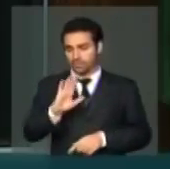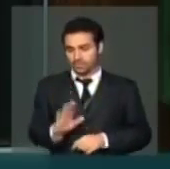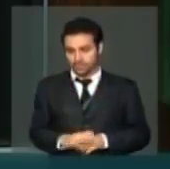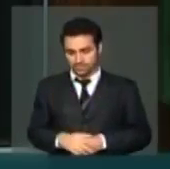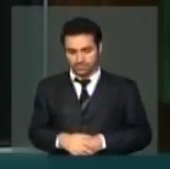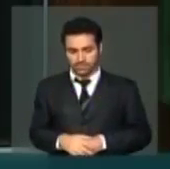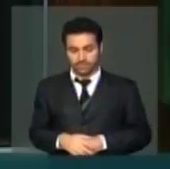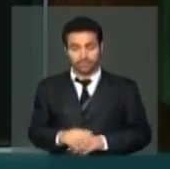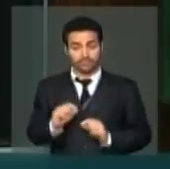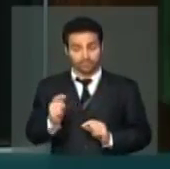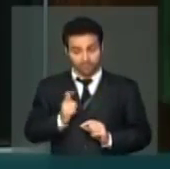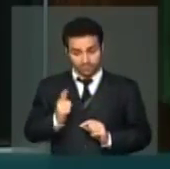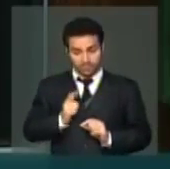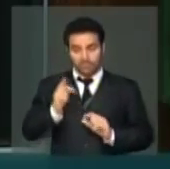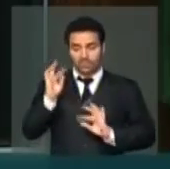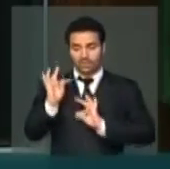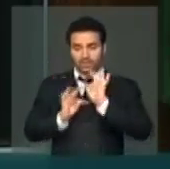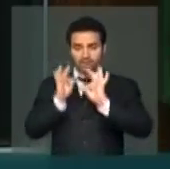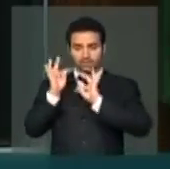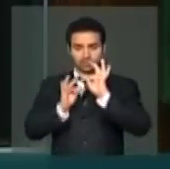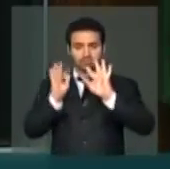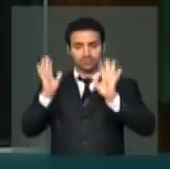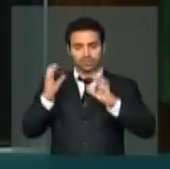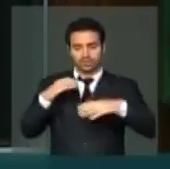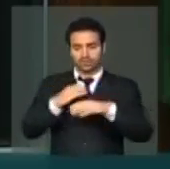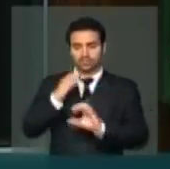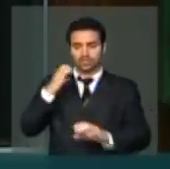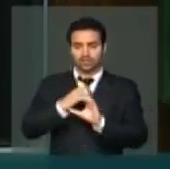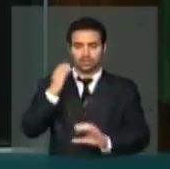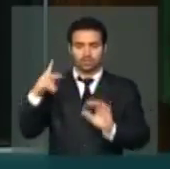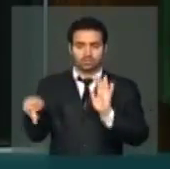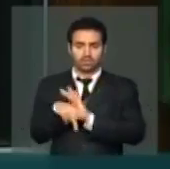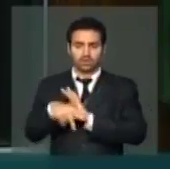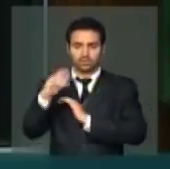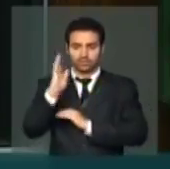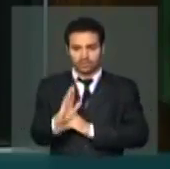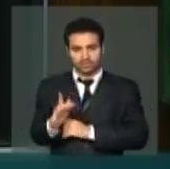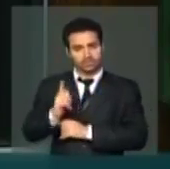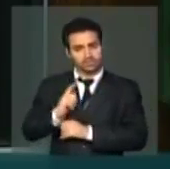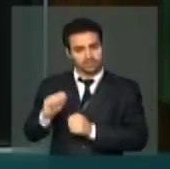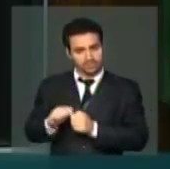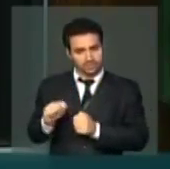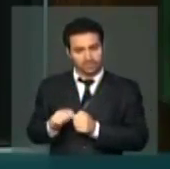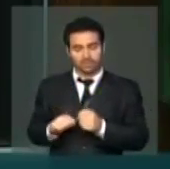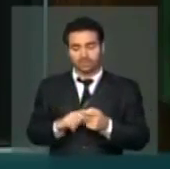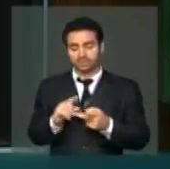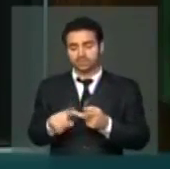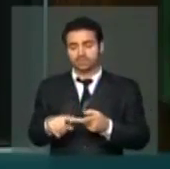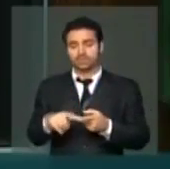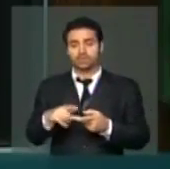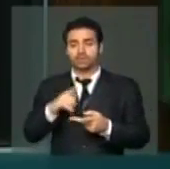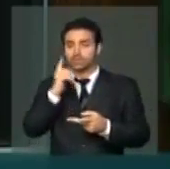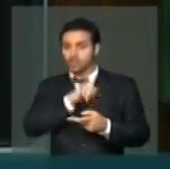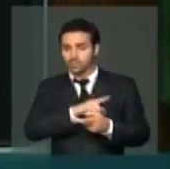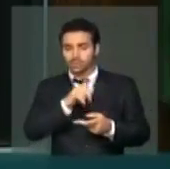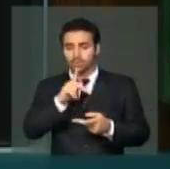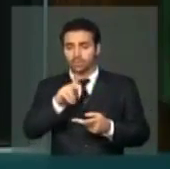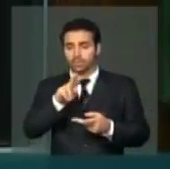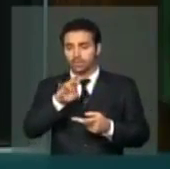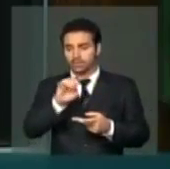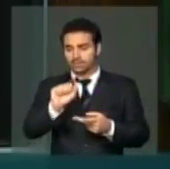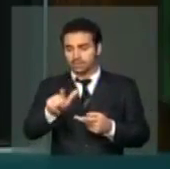A tecnologia que foi desenvolvida por engenheiros brasileiros, que levou a cabo a exploração do pré-sal e que